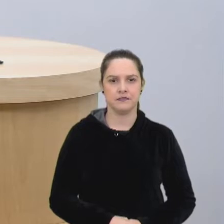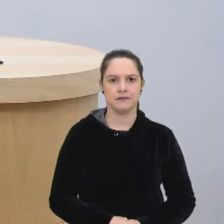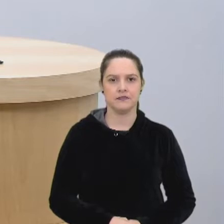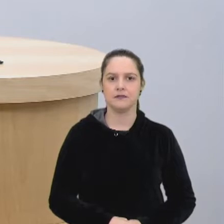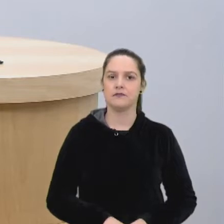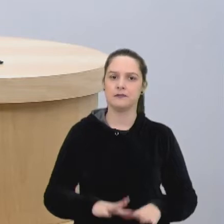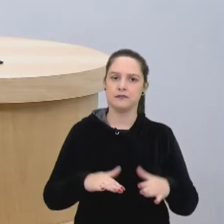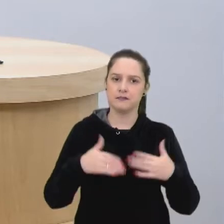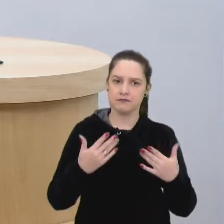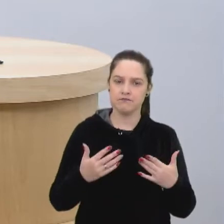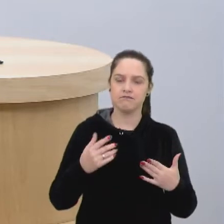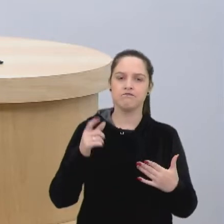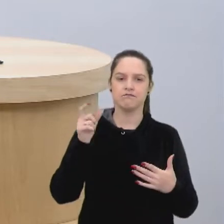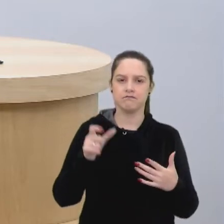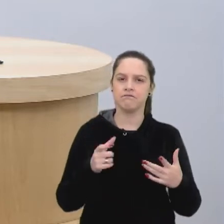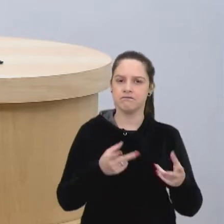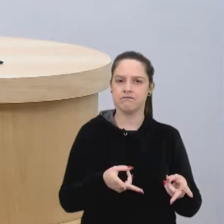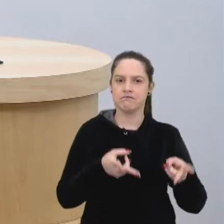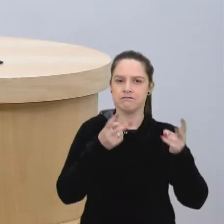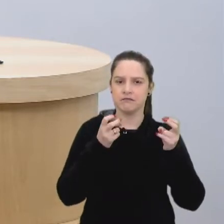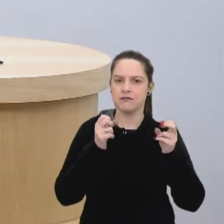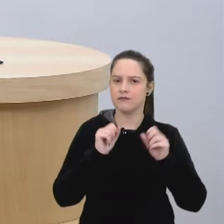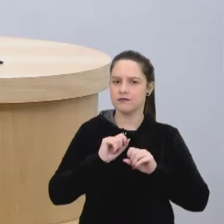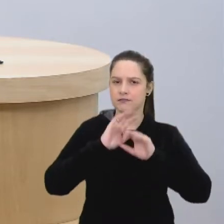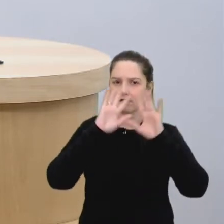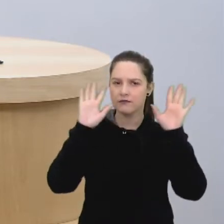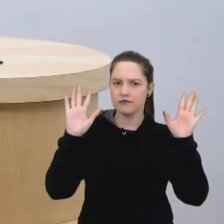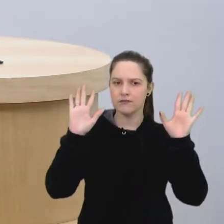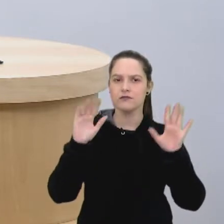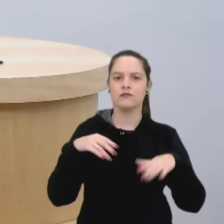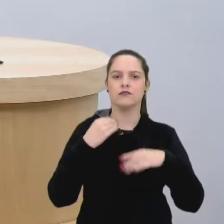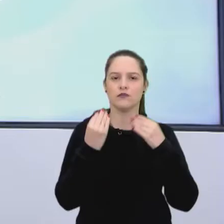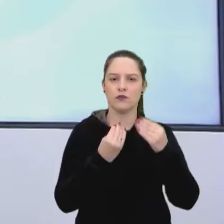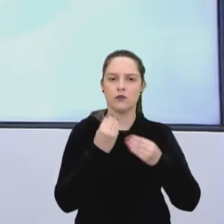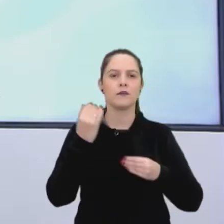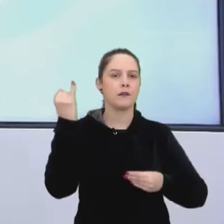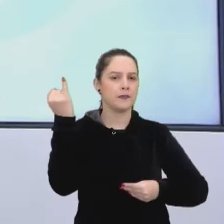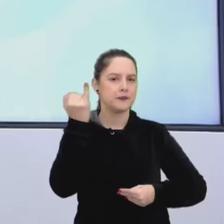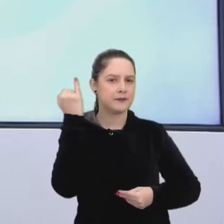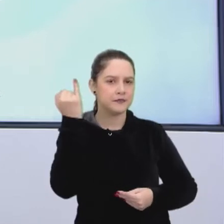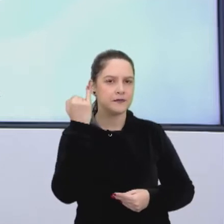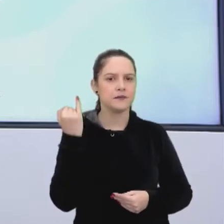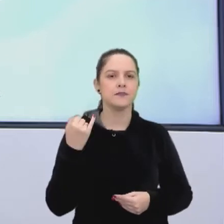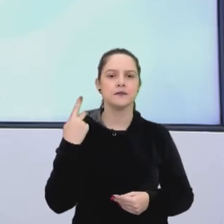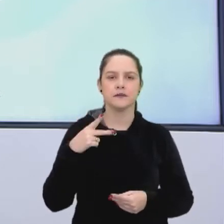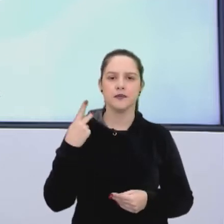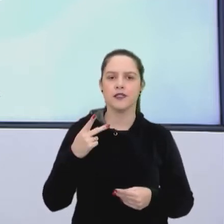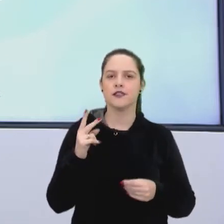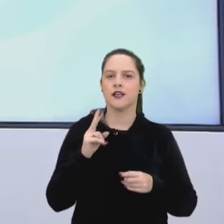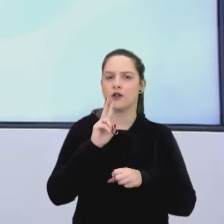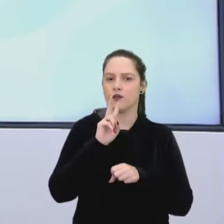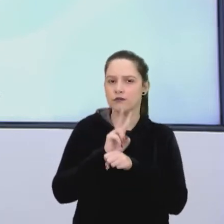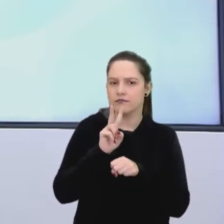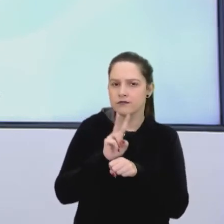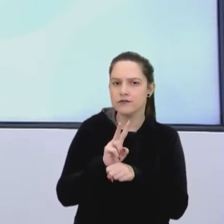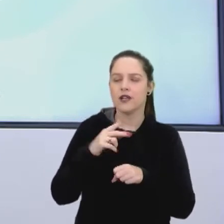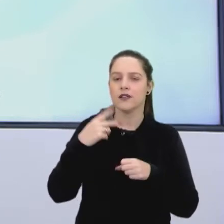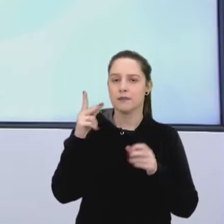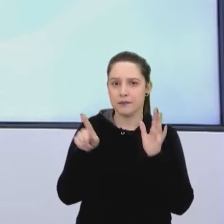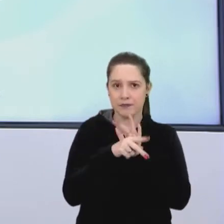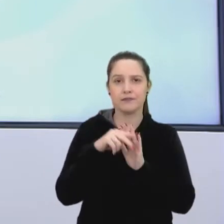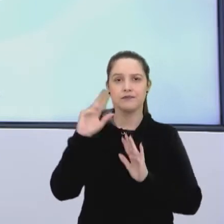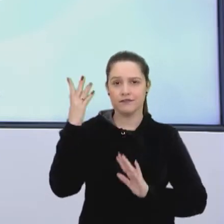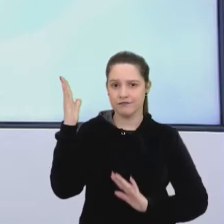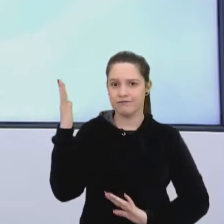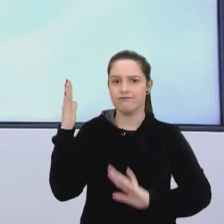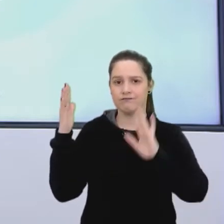Isso aí, né? Então deu para perceber aí claramente depois desse vídeo a importância, né, da conservação aí da nossa natureza,